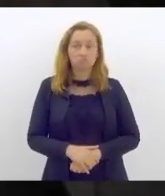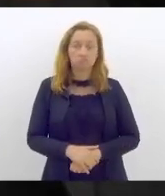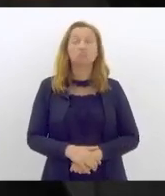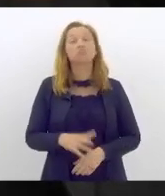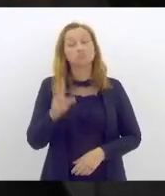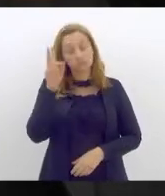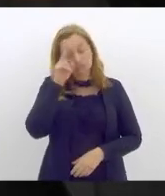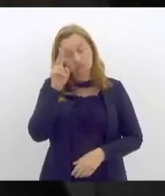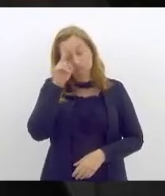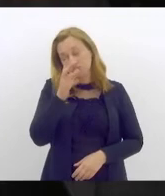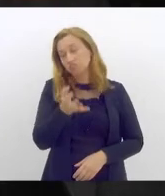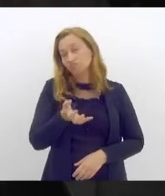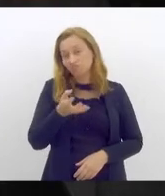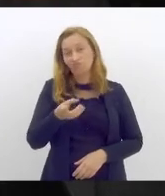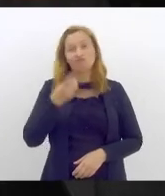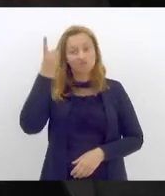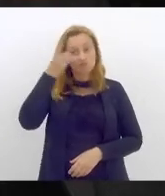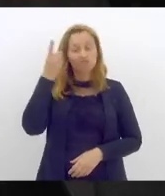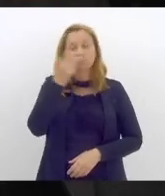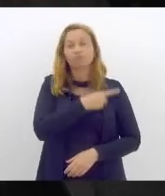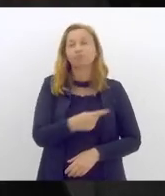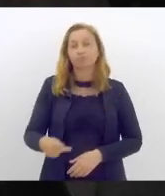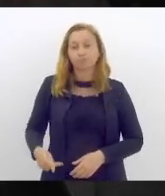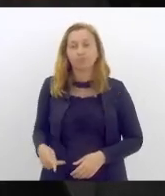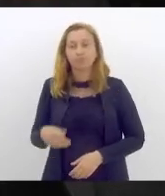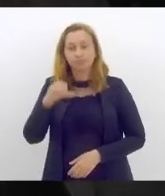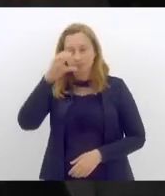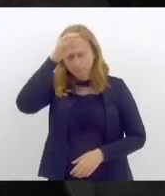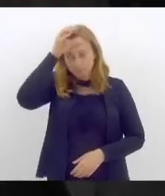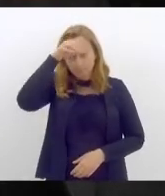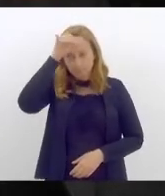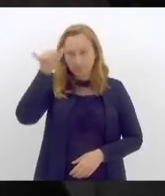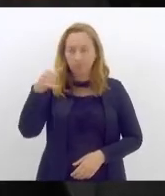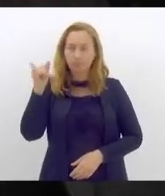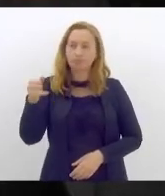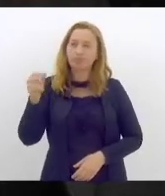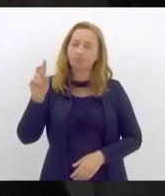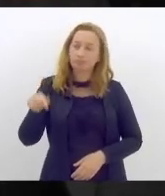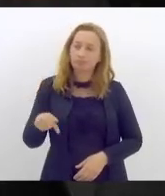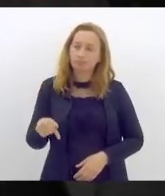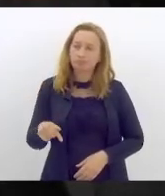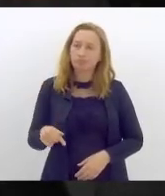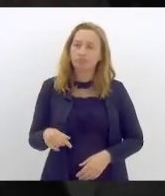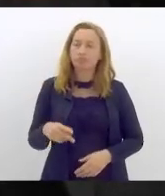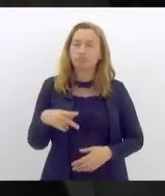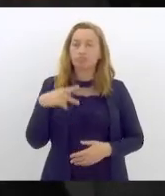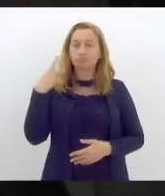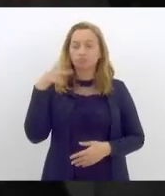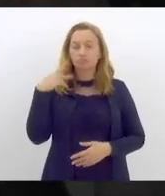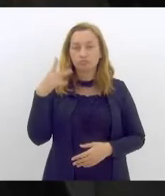lembrar deputada Presidente tia Ju que o Parlamento Fluminense